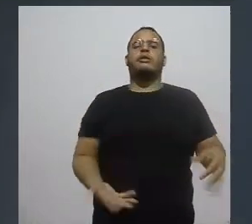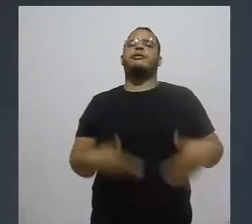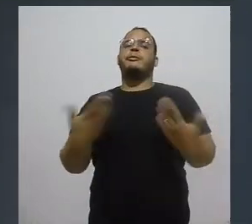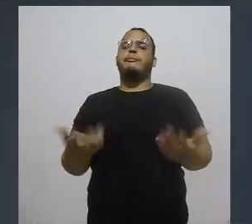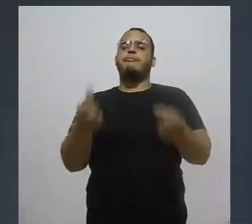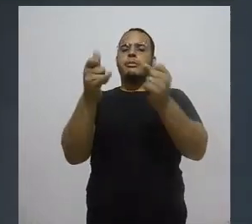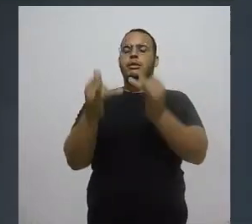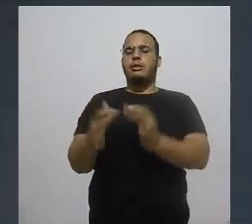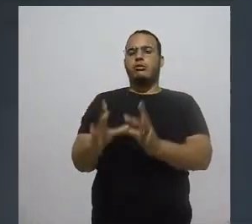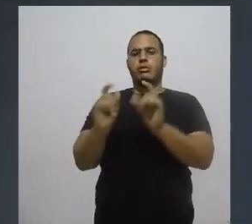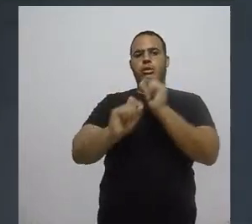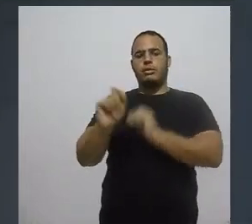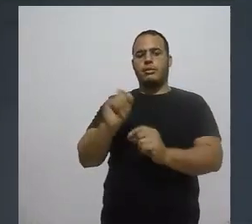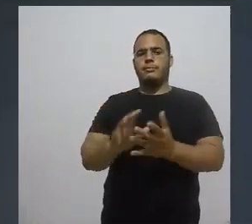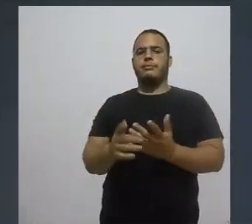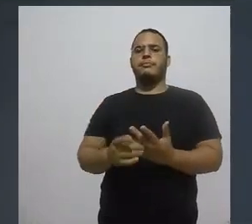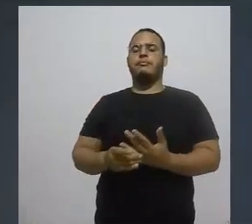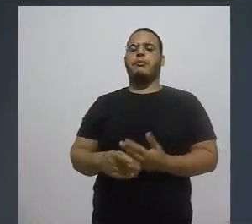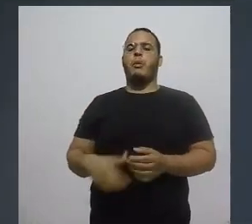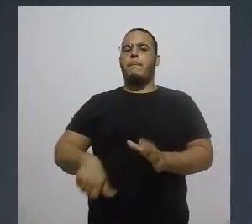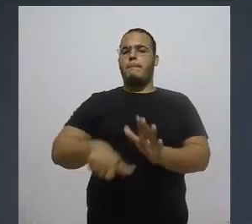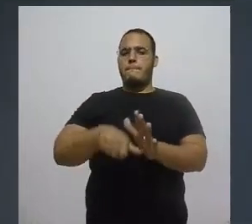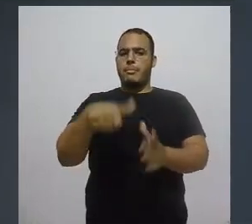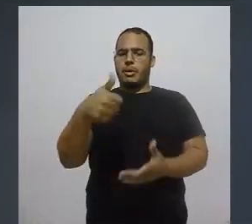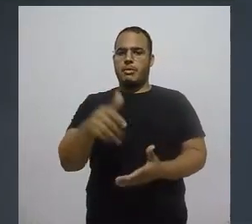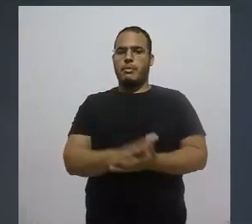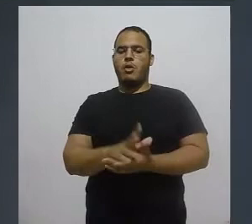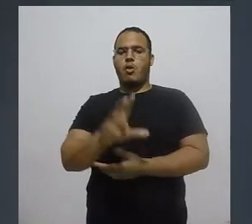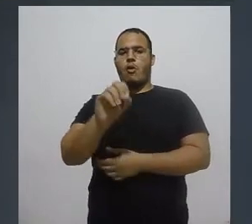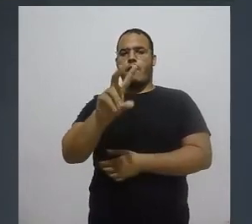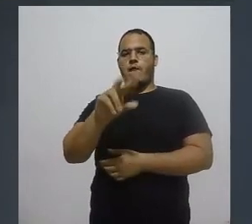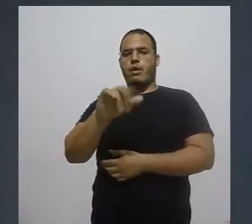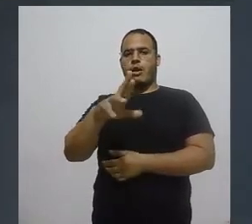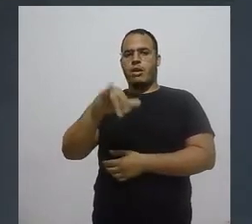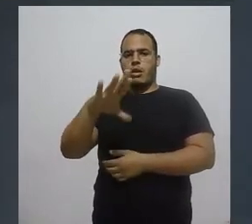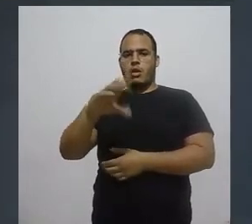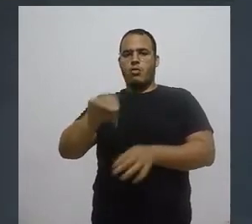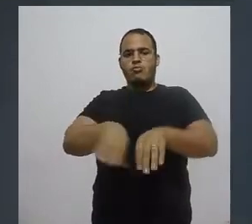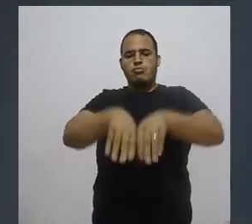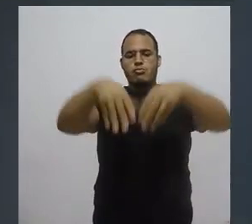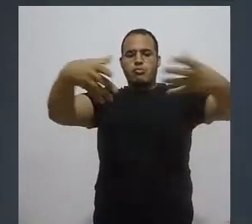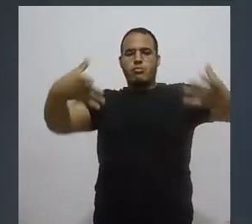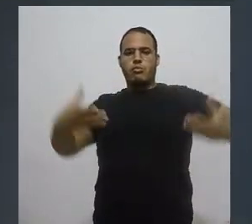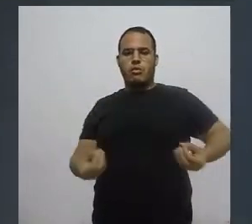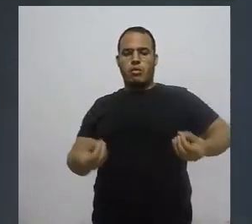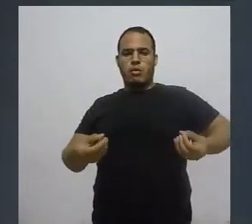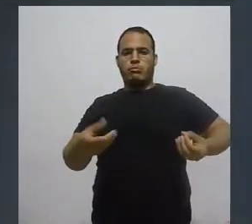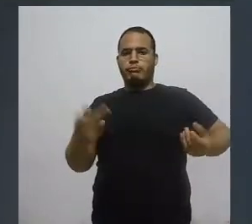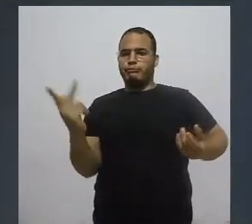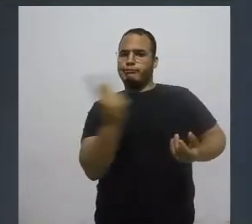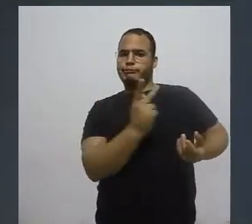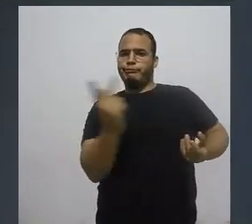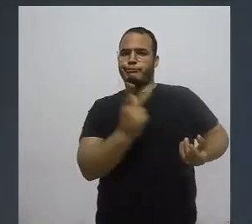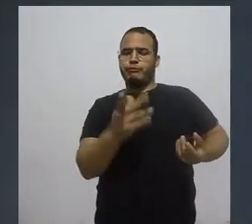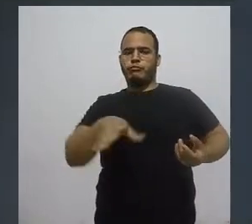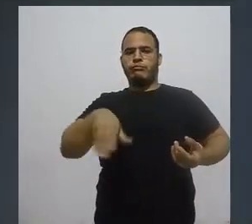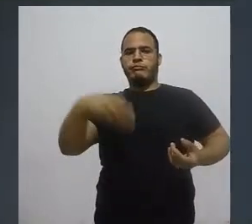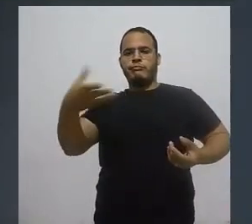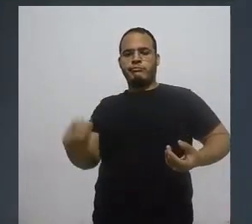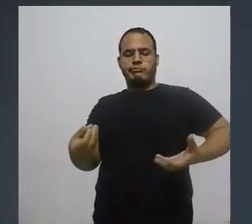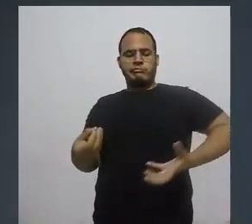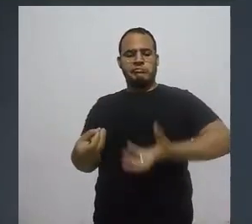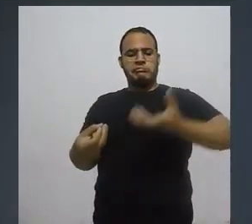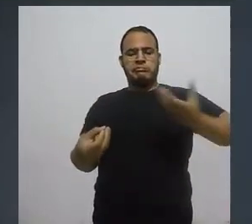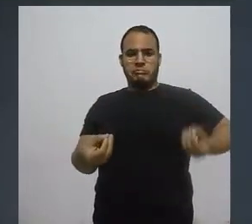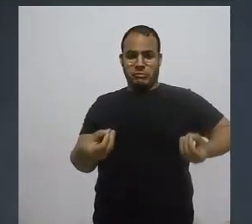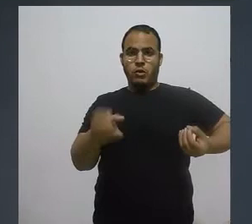diz que o primeiro deles vai ser o ovário. O ovário, no corpo da mulher, a gente observa a presença de dois, um do lado esquerdo e o outro